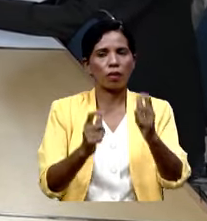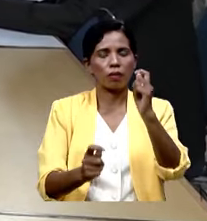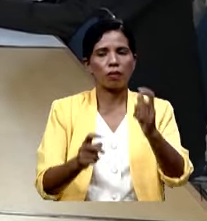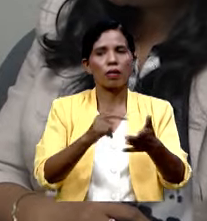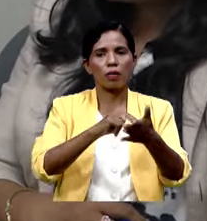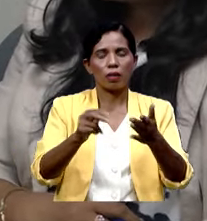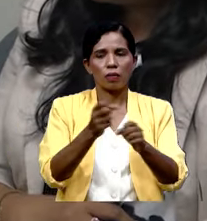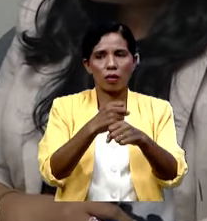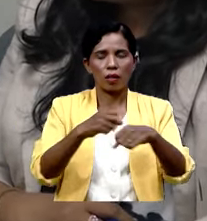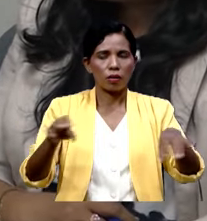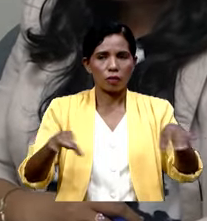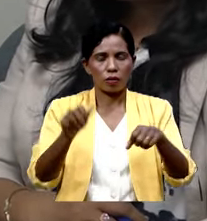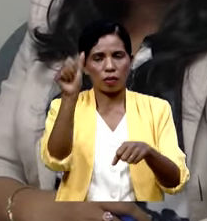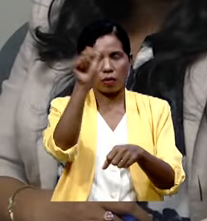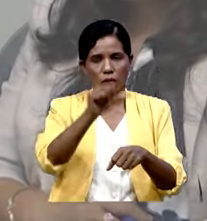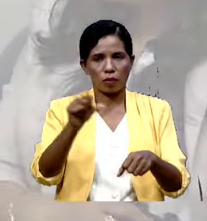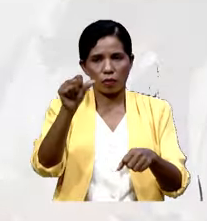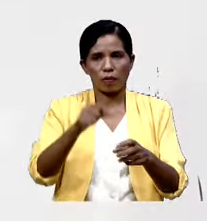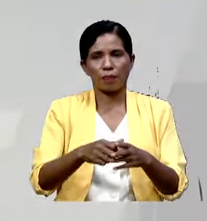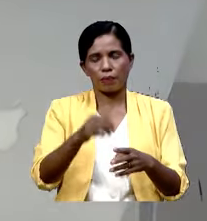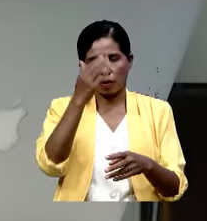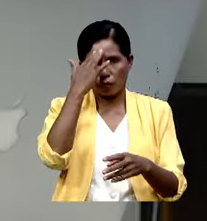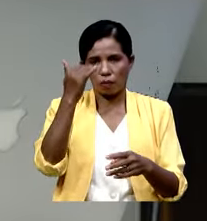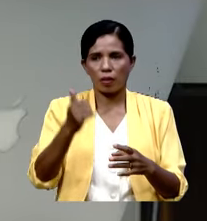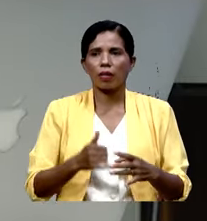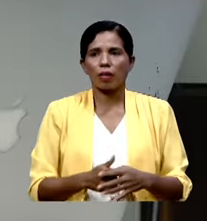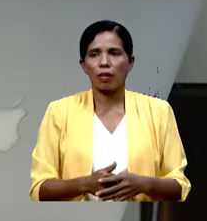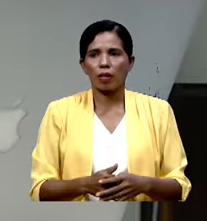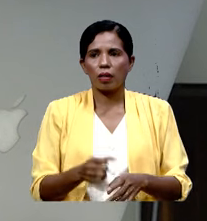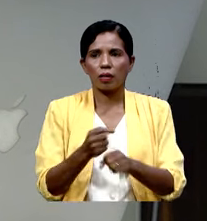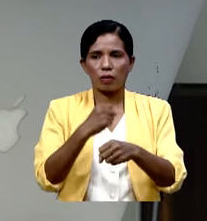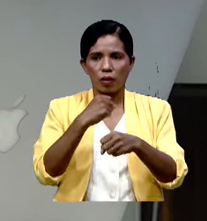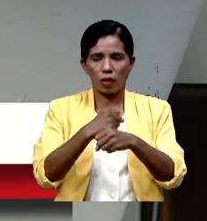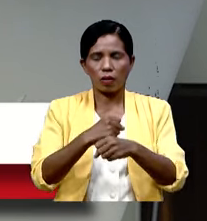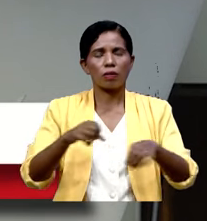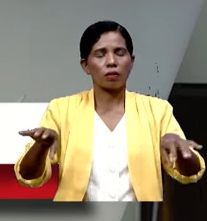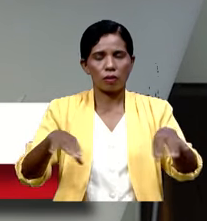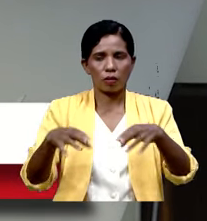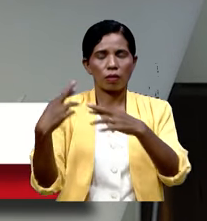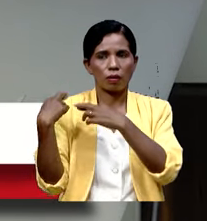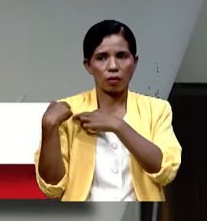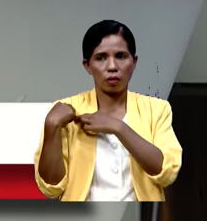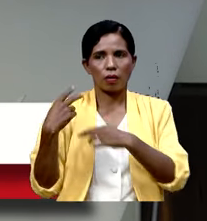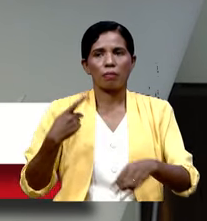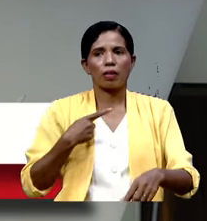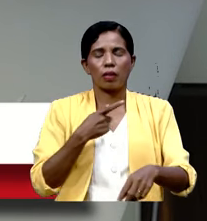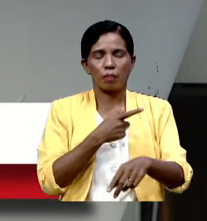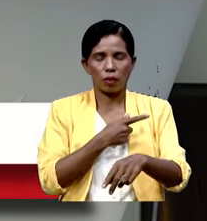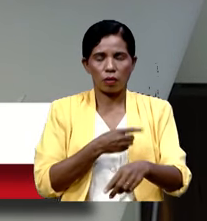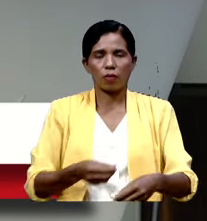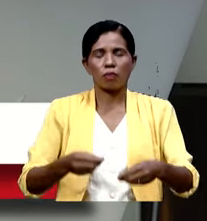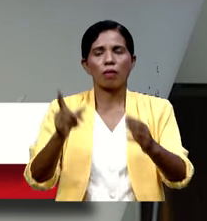atu halo serviço auditoria ne tamba sama ka atu halo kanari dane parlamento mak tenga sai per resolução